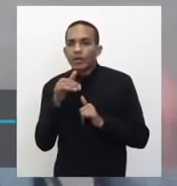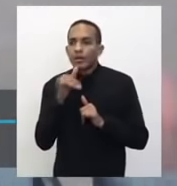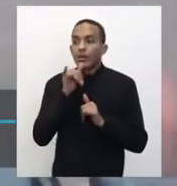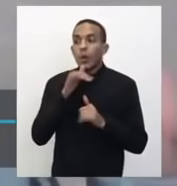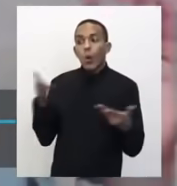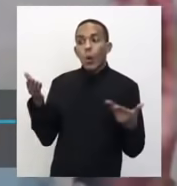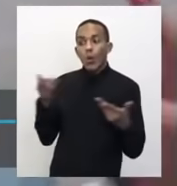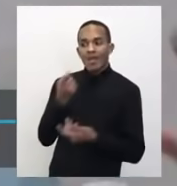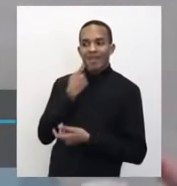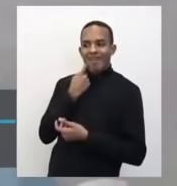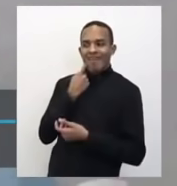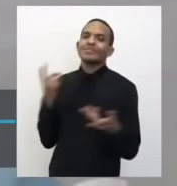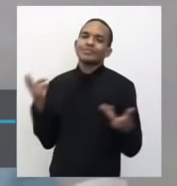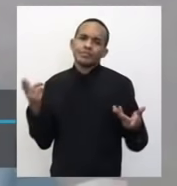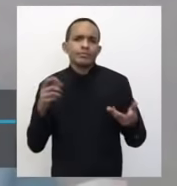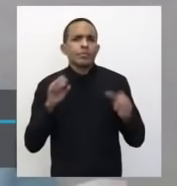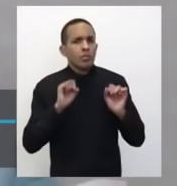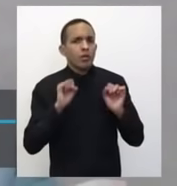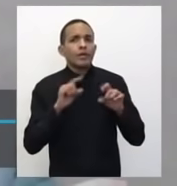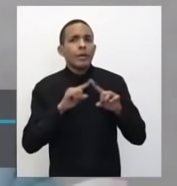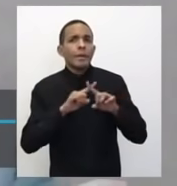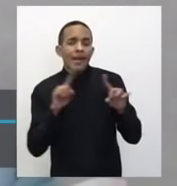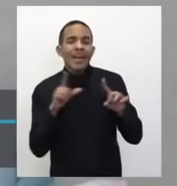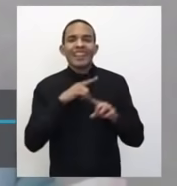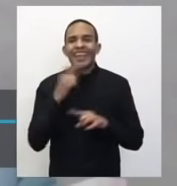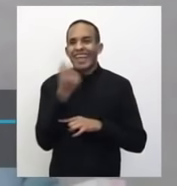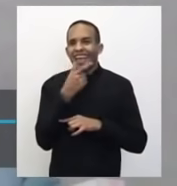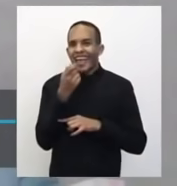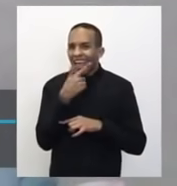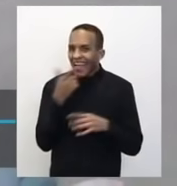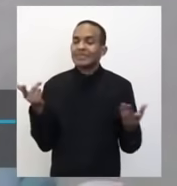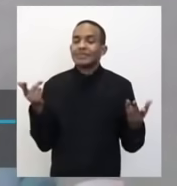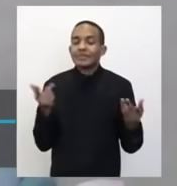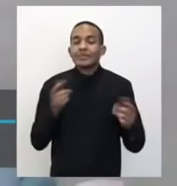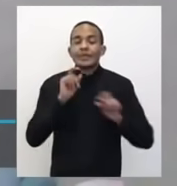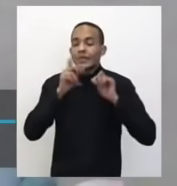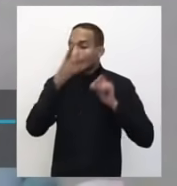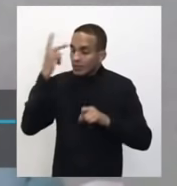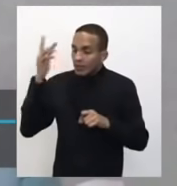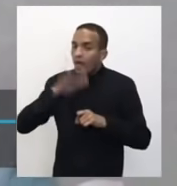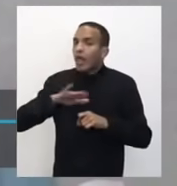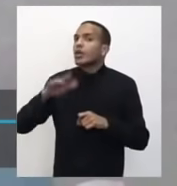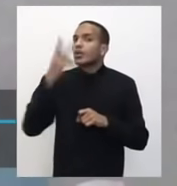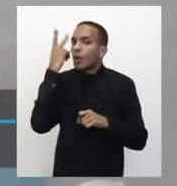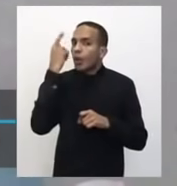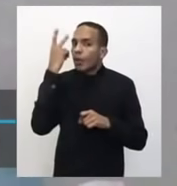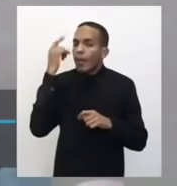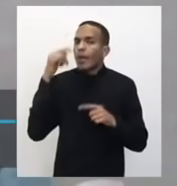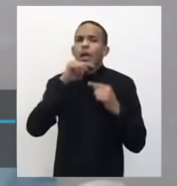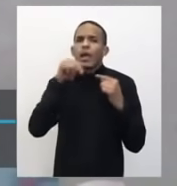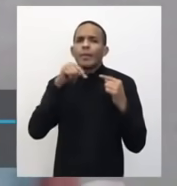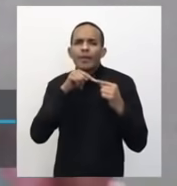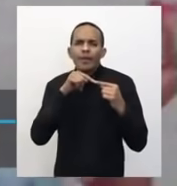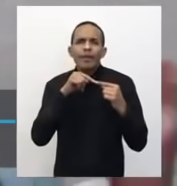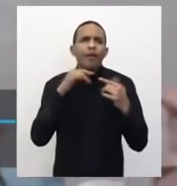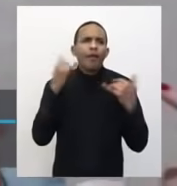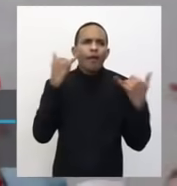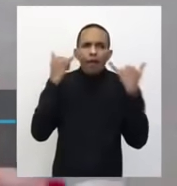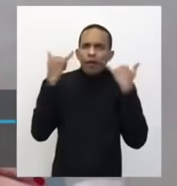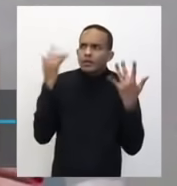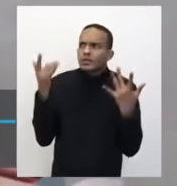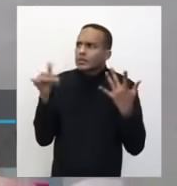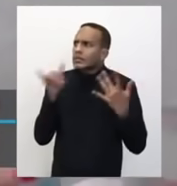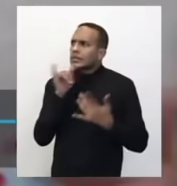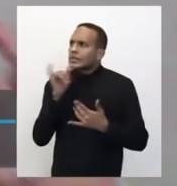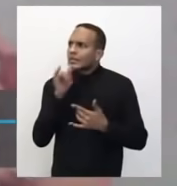hoje é sexta-feira, mas ele traz humor junto com ele. E aí as pessoas normalmente associam, né, as informações